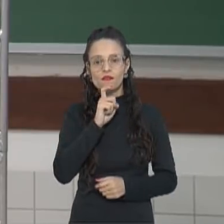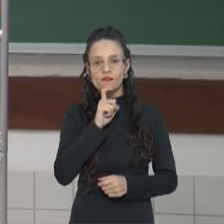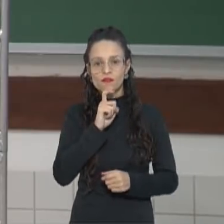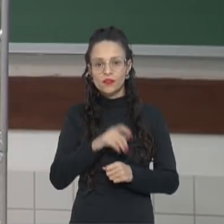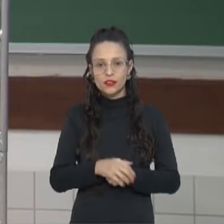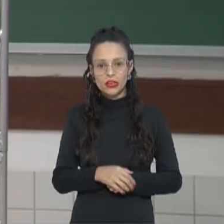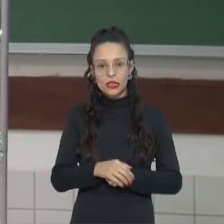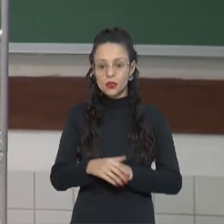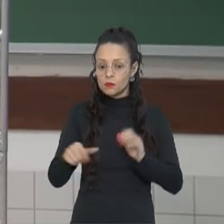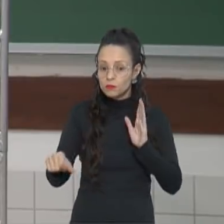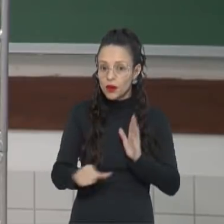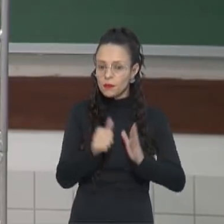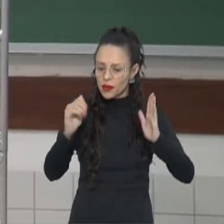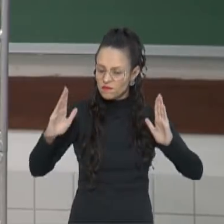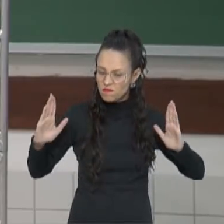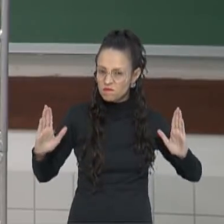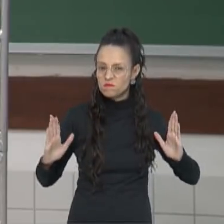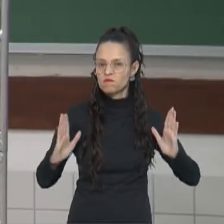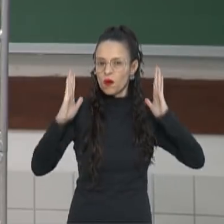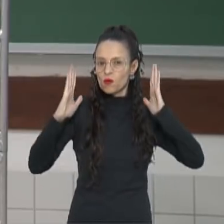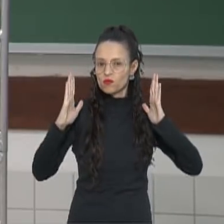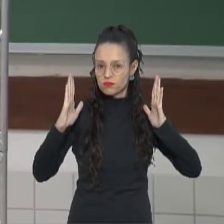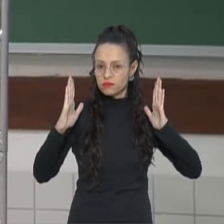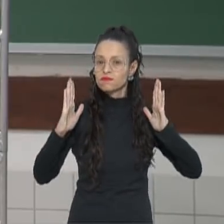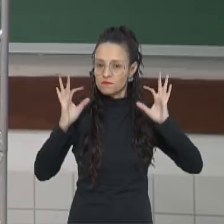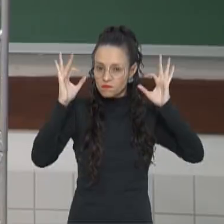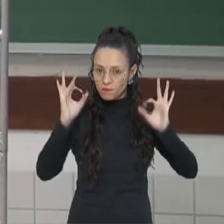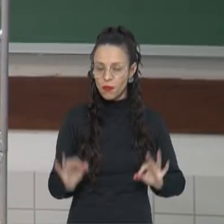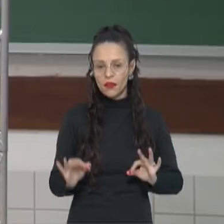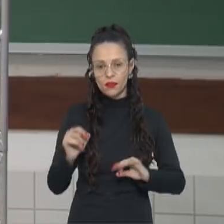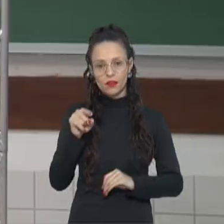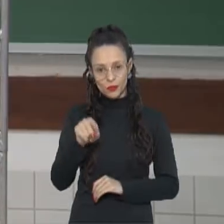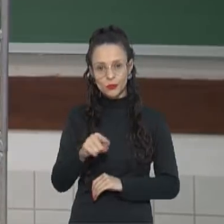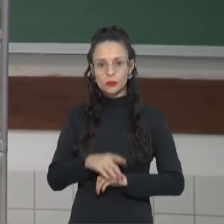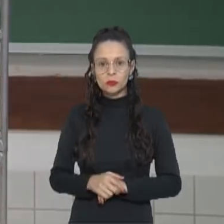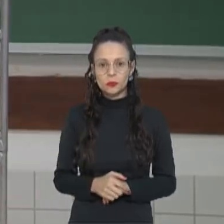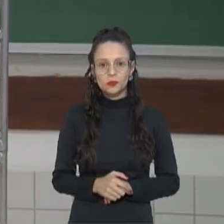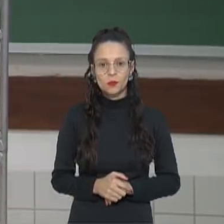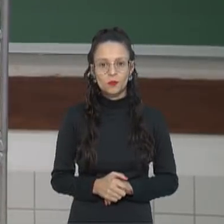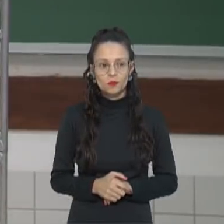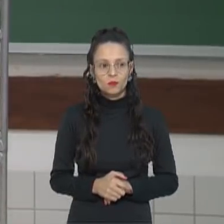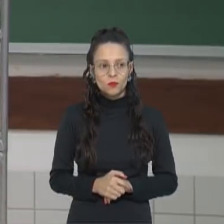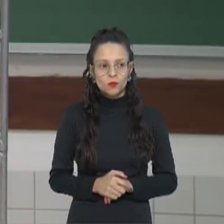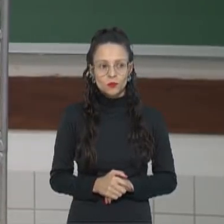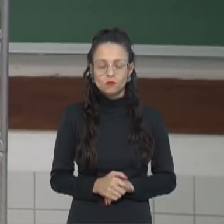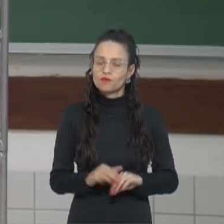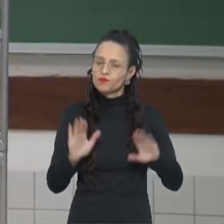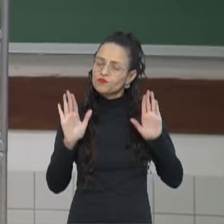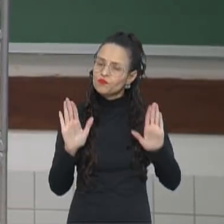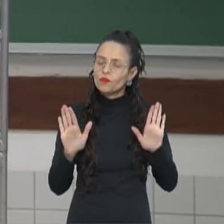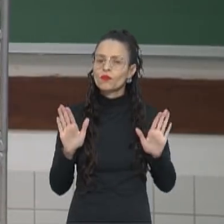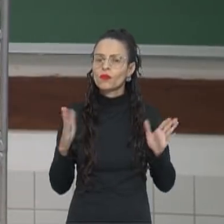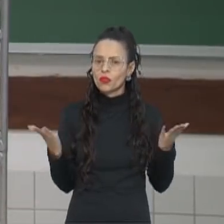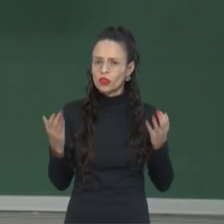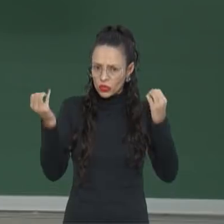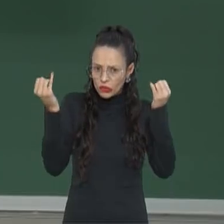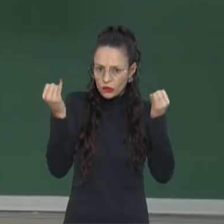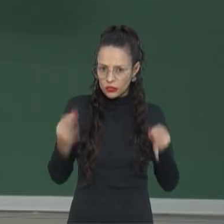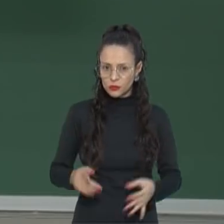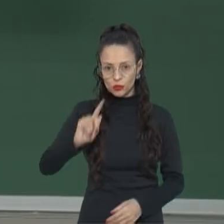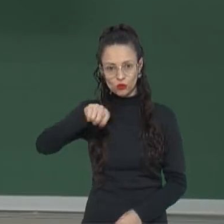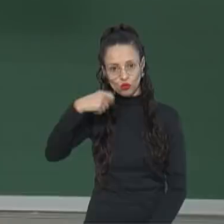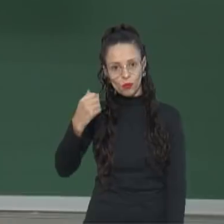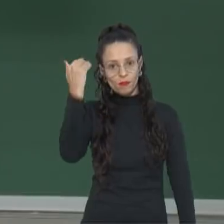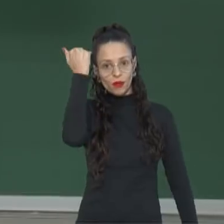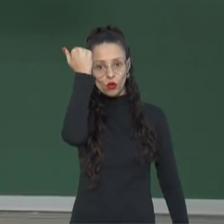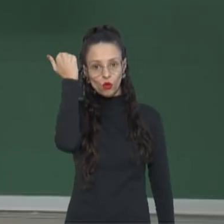grande batalha real da Guerra Fria, a Guerra da Coreia. Ei, já que nós falamos sobre Coreia,